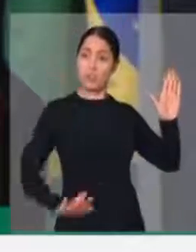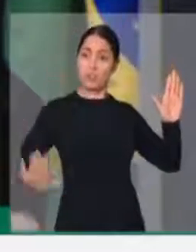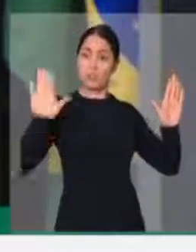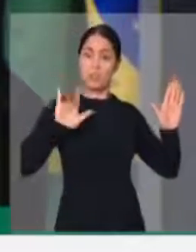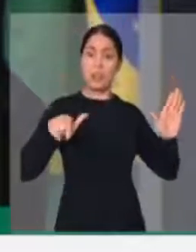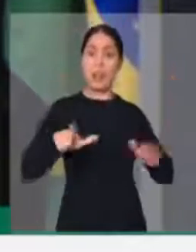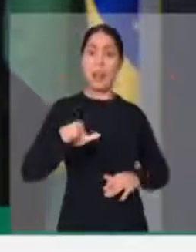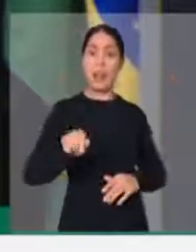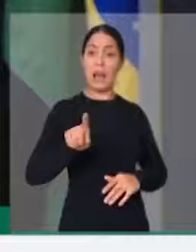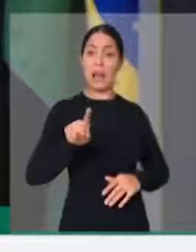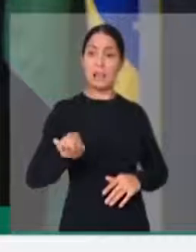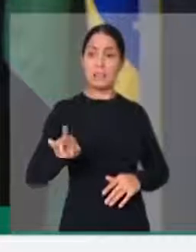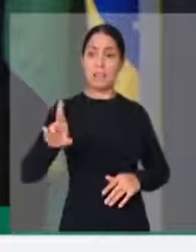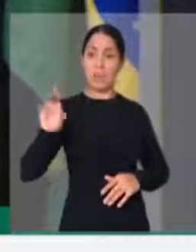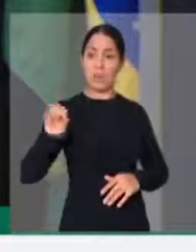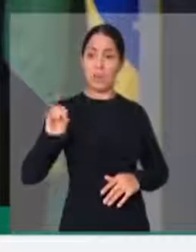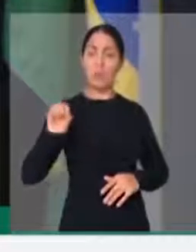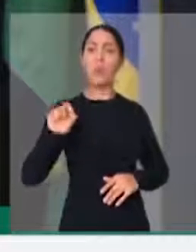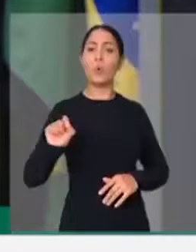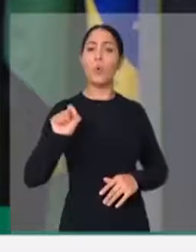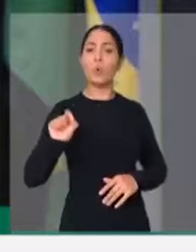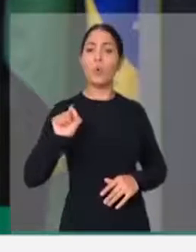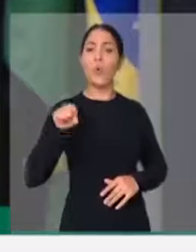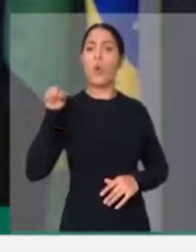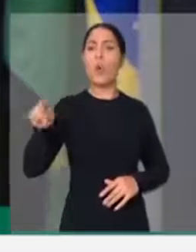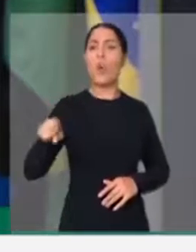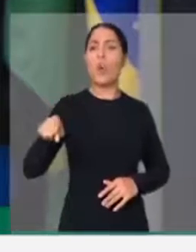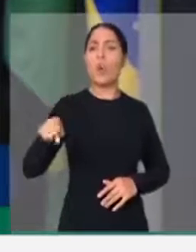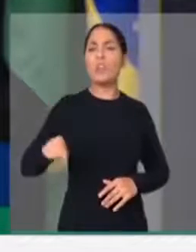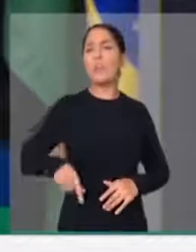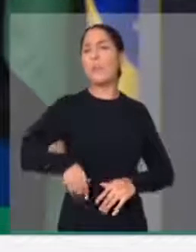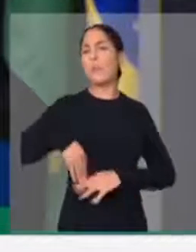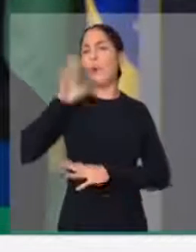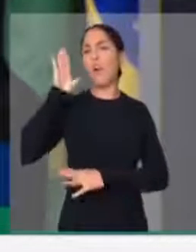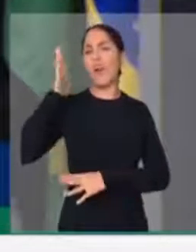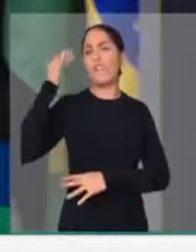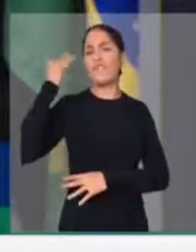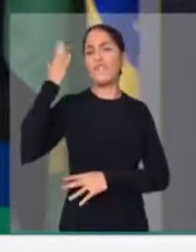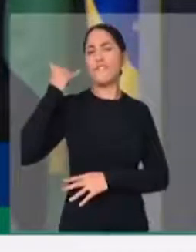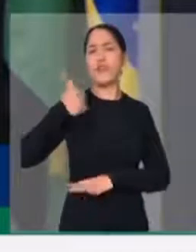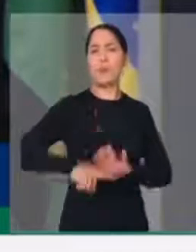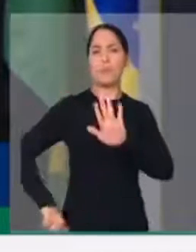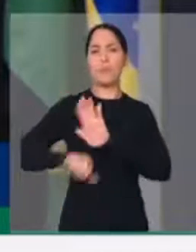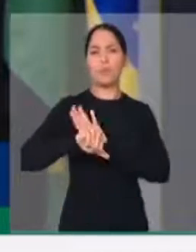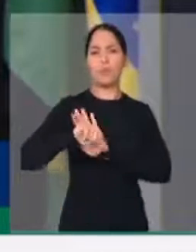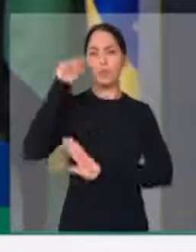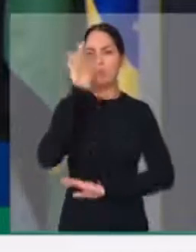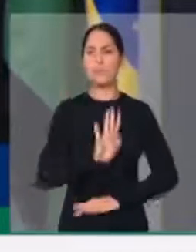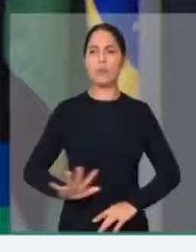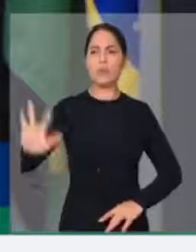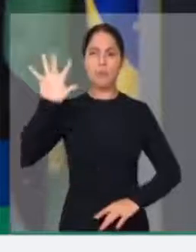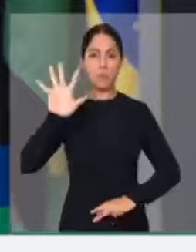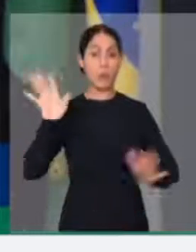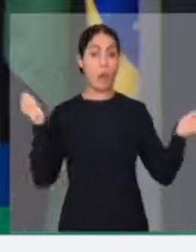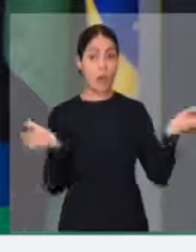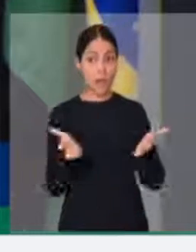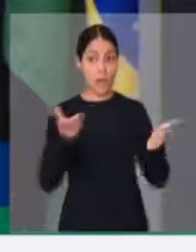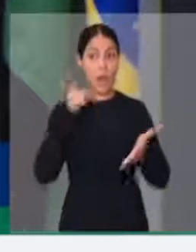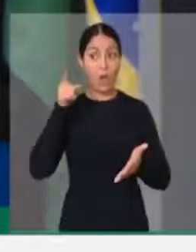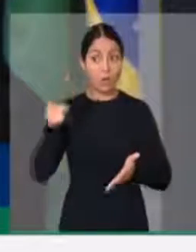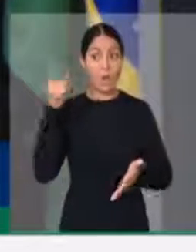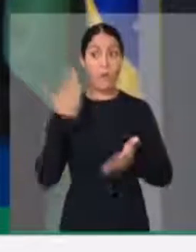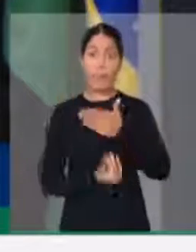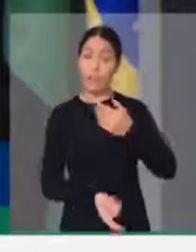o Lázaro Lázaro conhecido estava conhecido como o maior bandido maior criminoso do Brasil agora esse